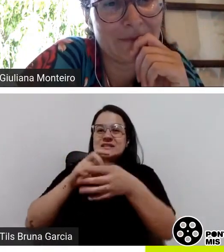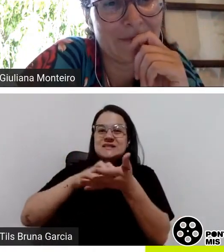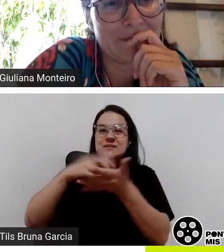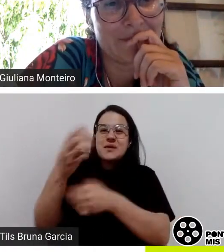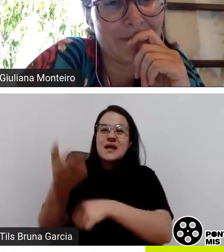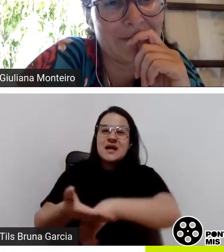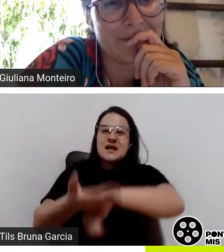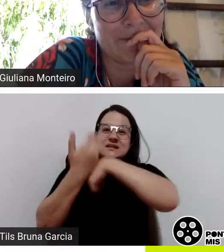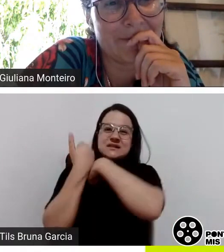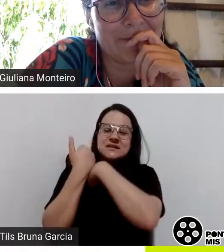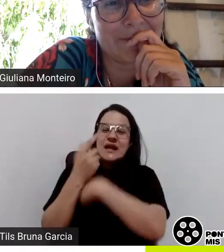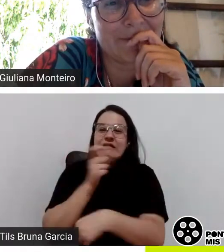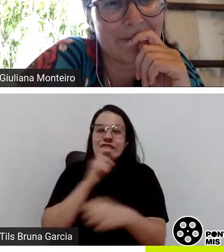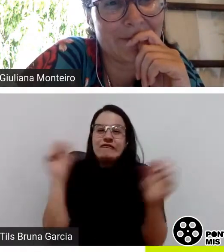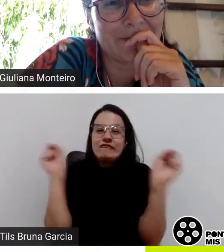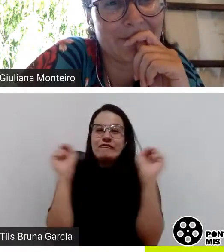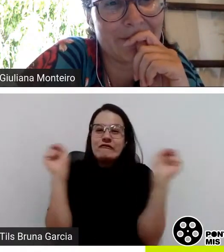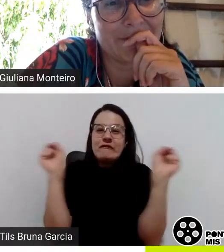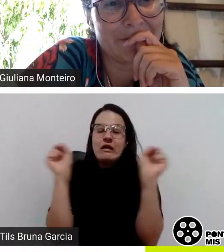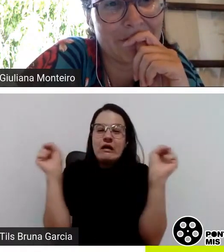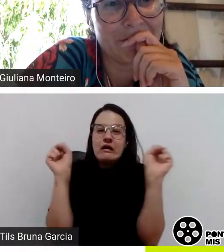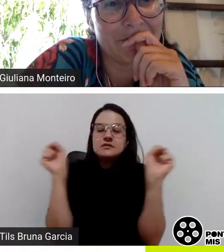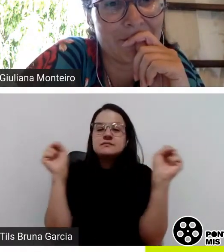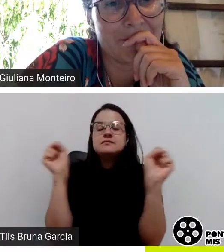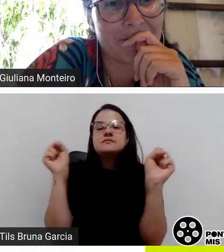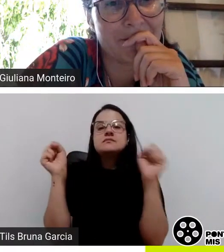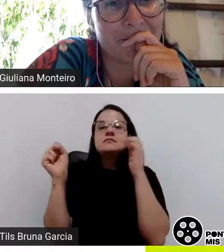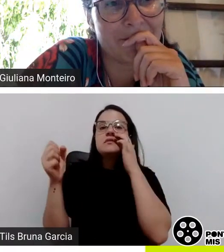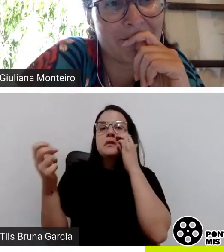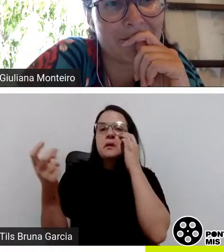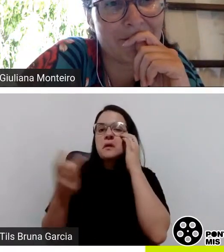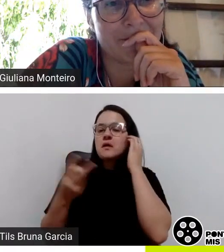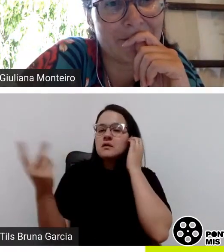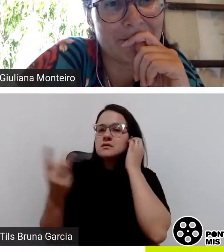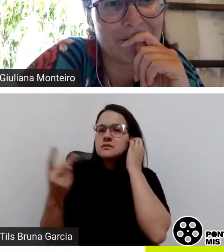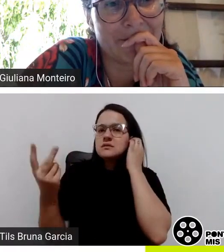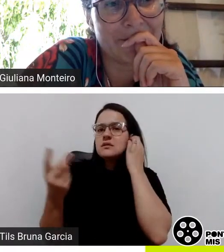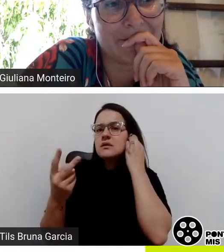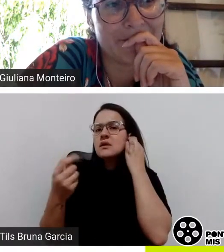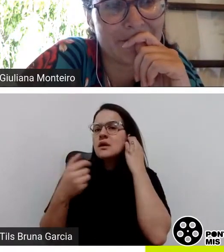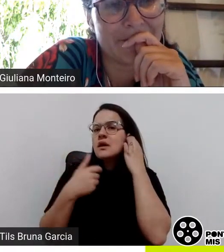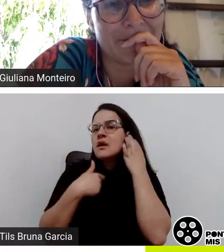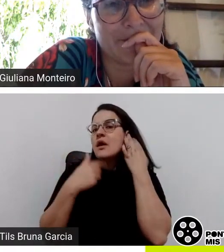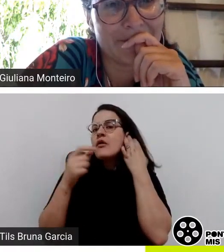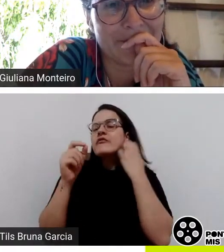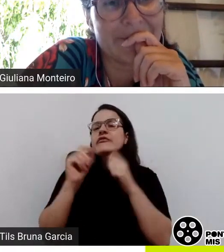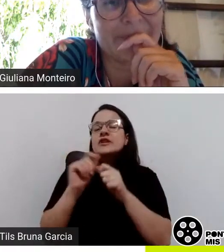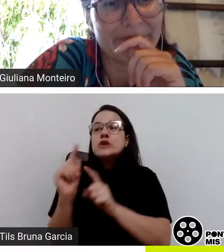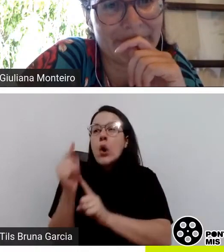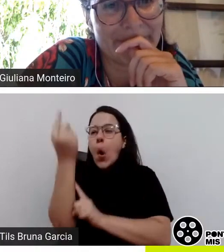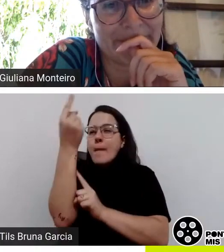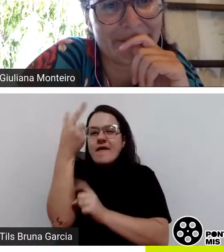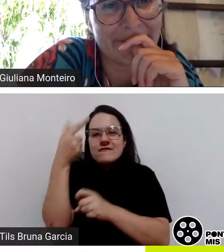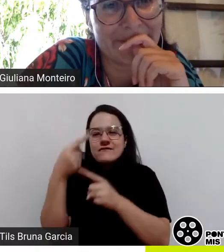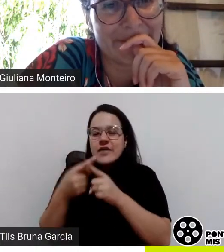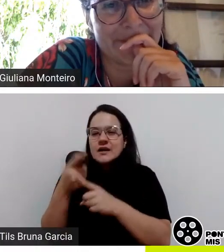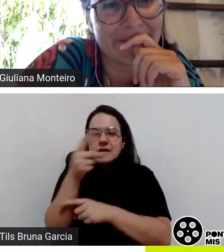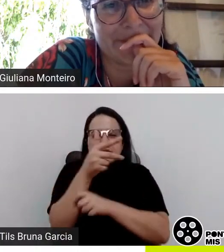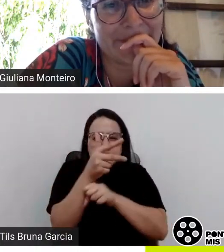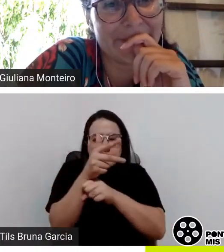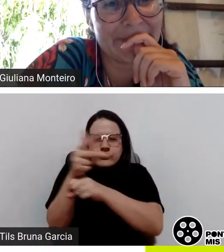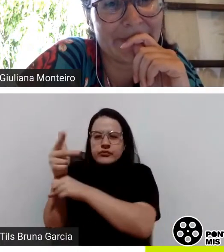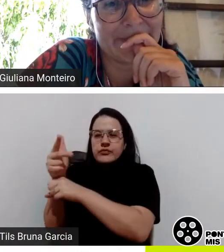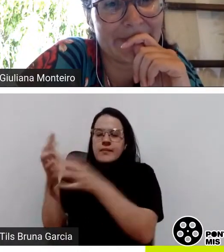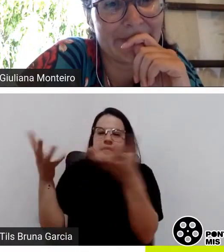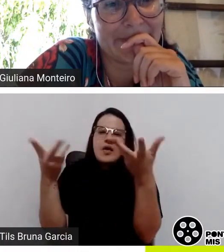meio do inverno, tá muito frio. E os dois fizeram, e eu fiz o take 1 e ficou maravilhoso. Eu adorei.